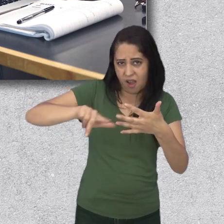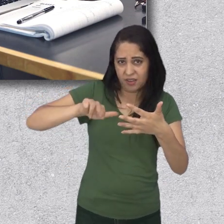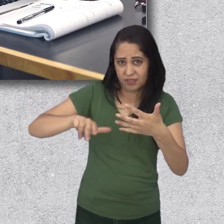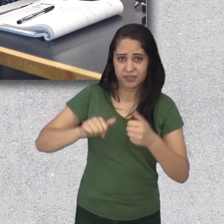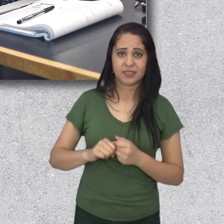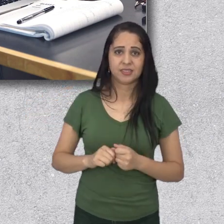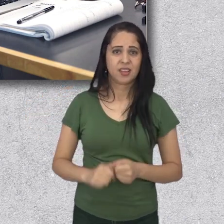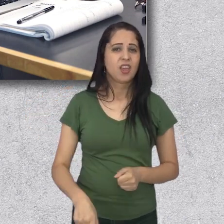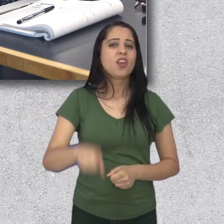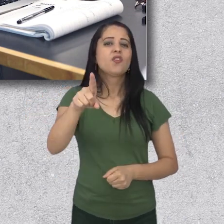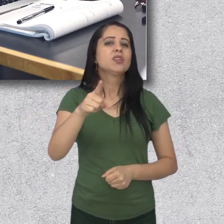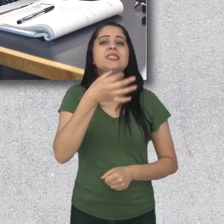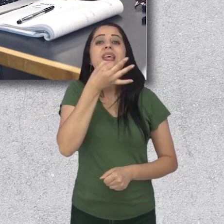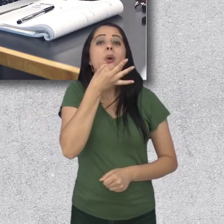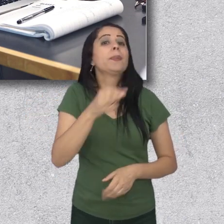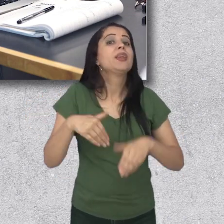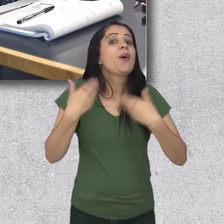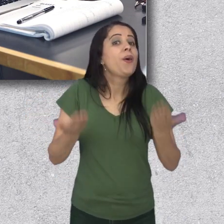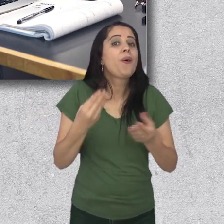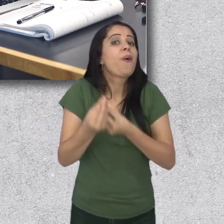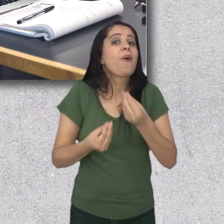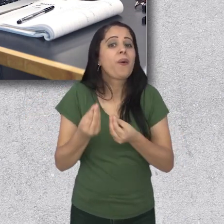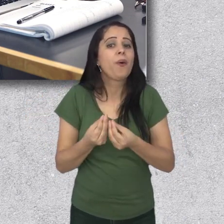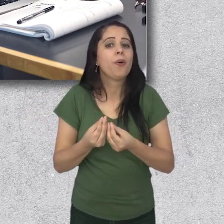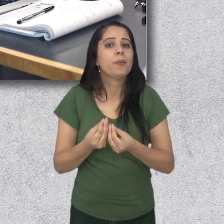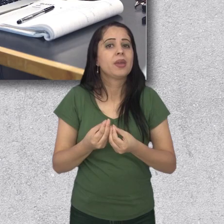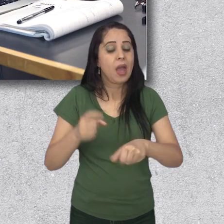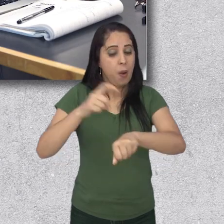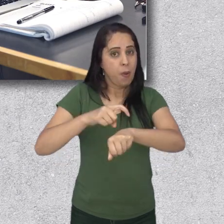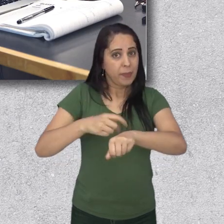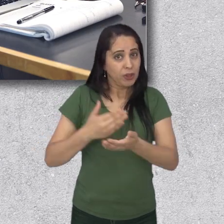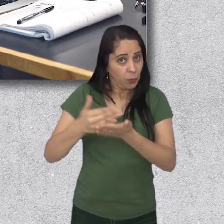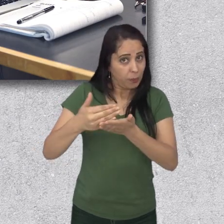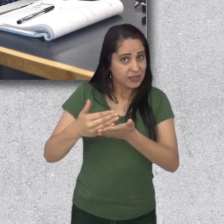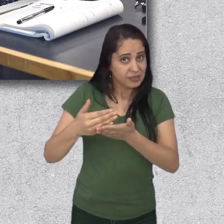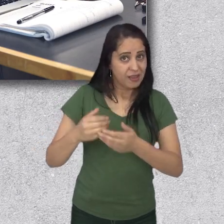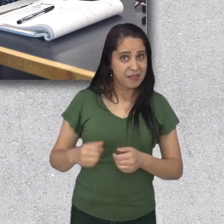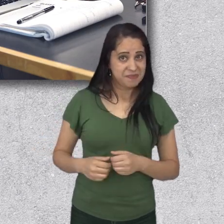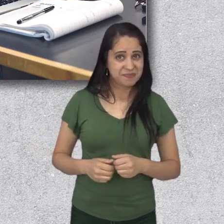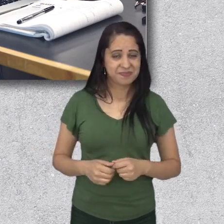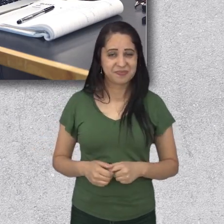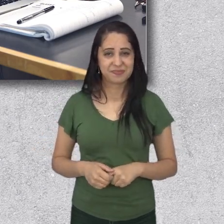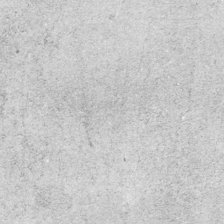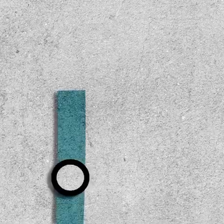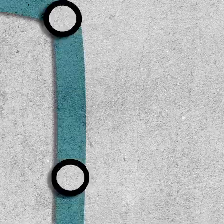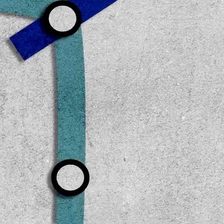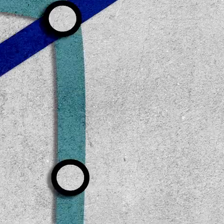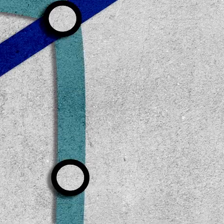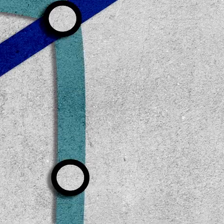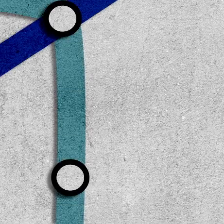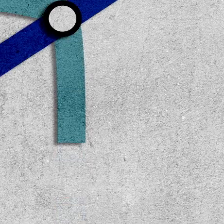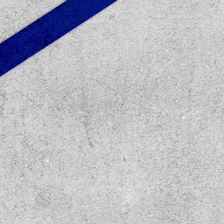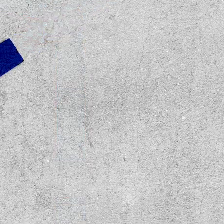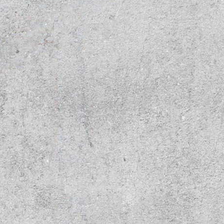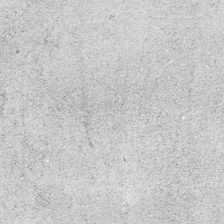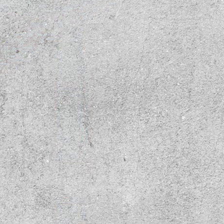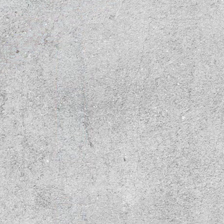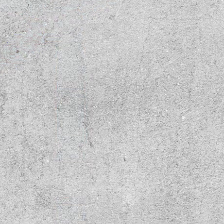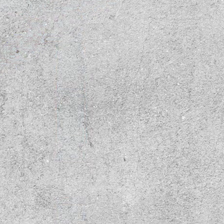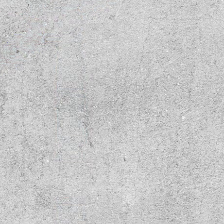com a instituição. E o que você achou? Talvez esteja na hora de começar uma nova carreira.